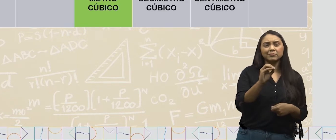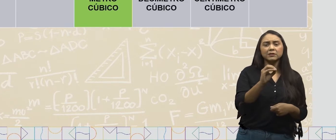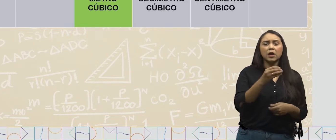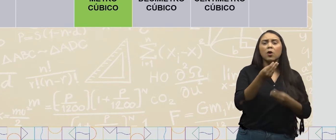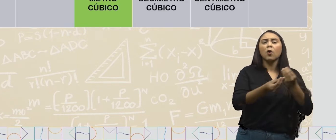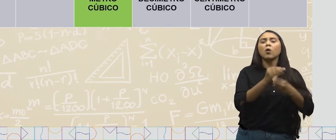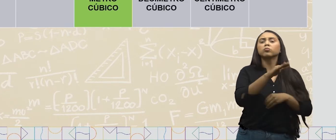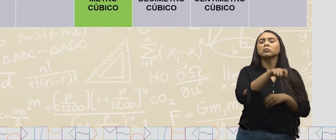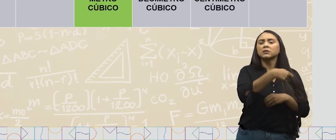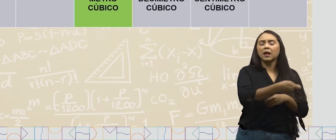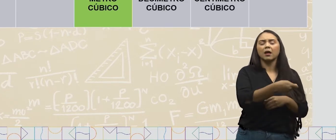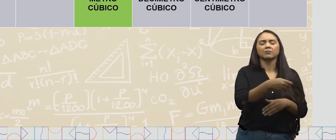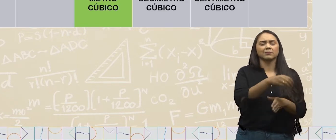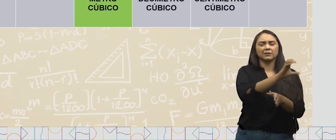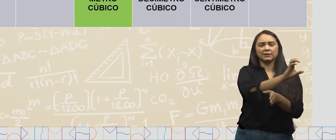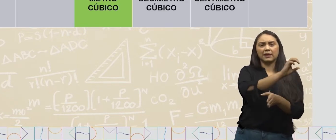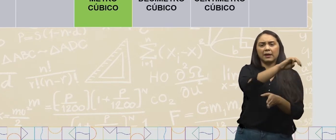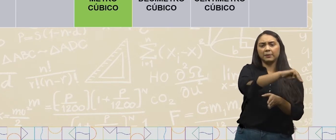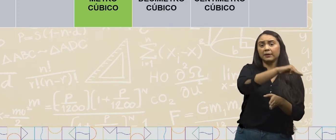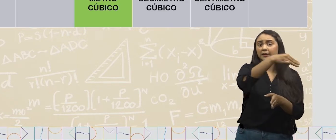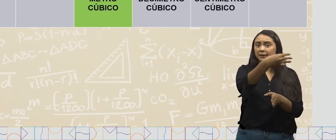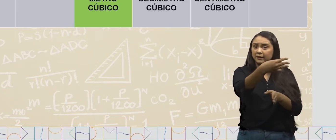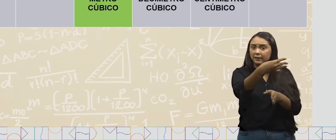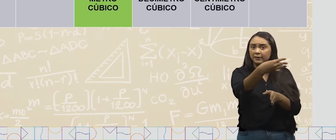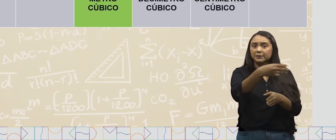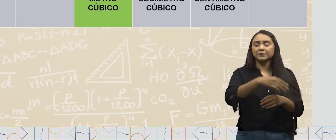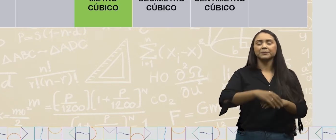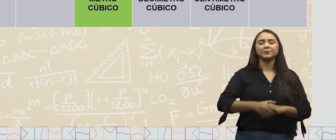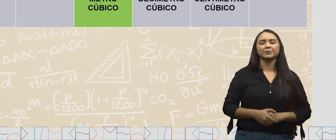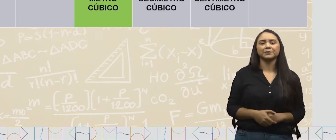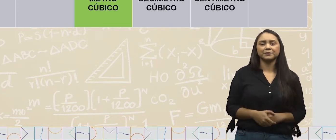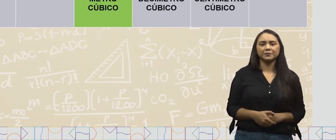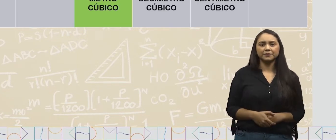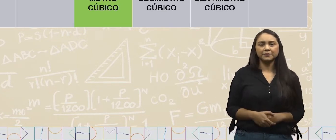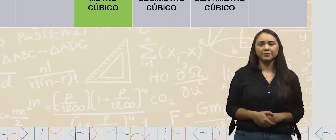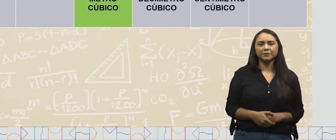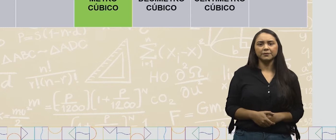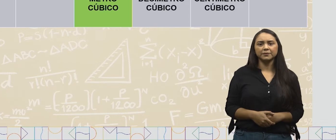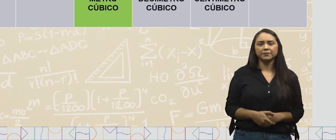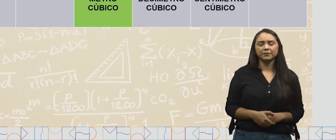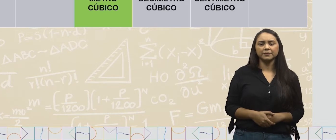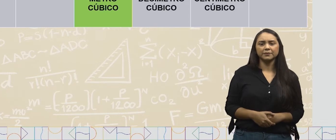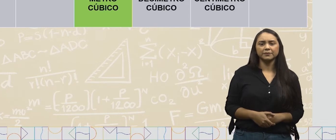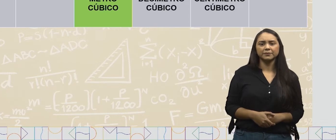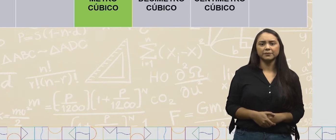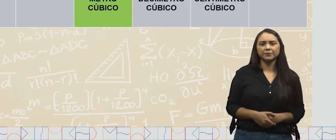como símbolo as letras C, M e o 3zinho lá em cima,